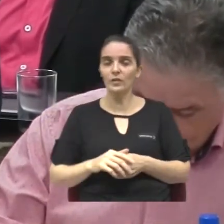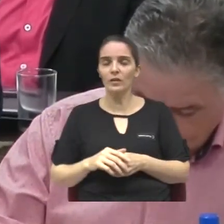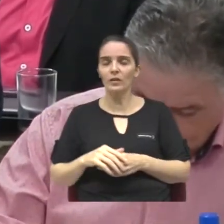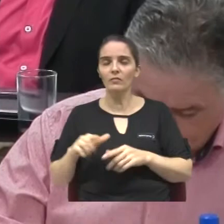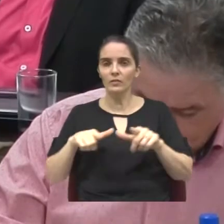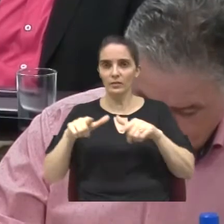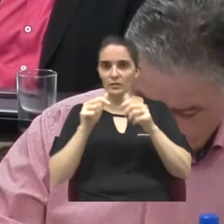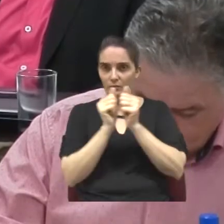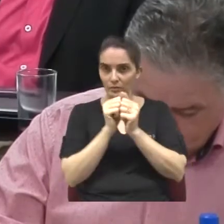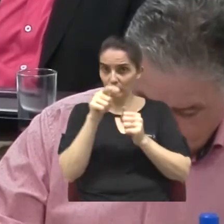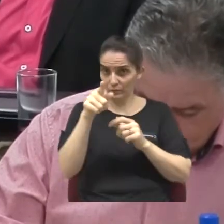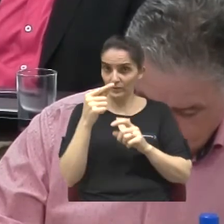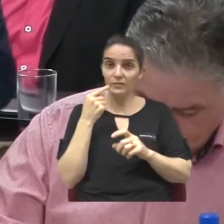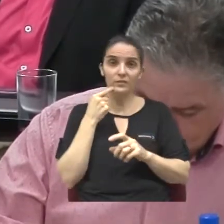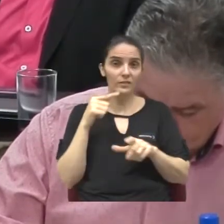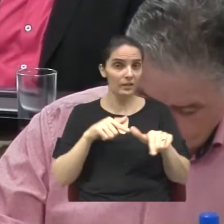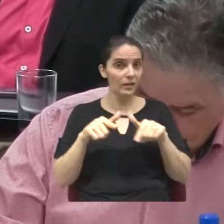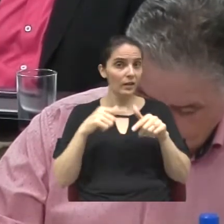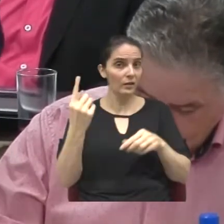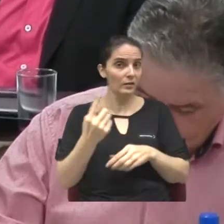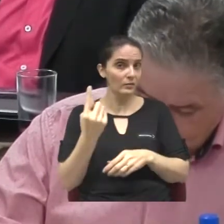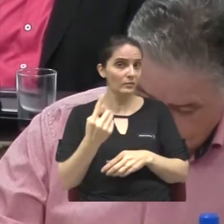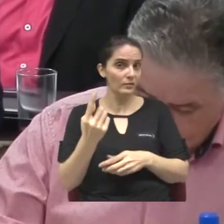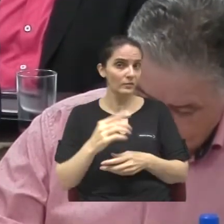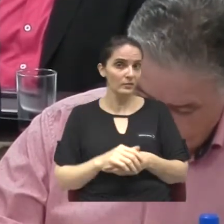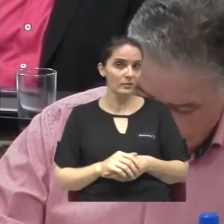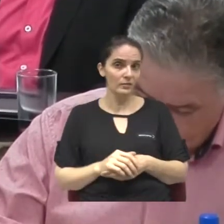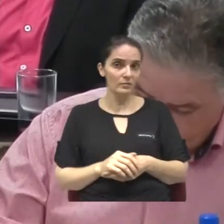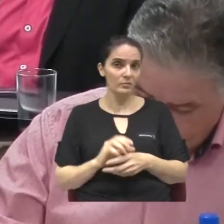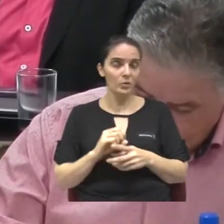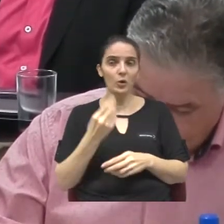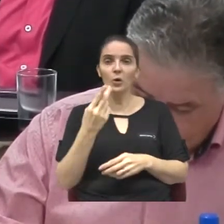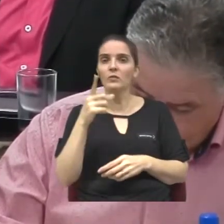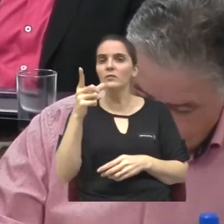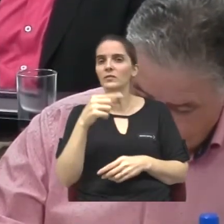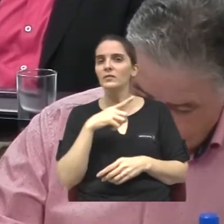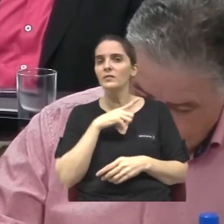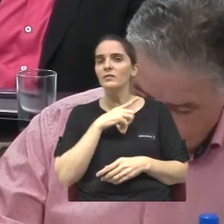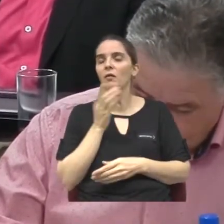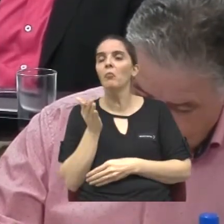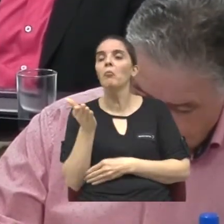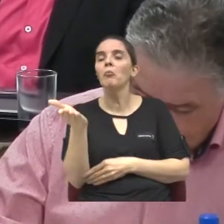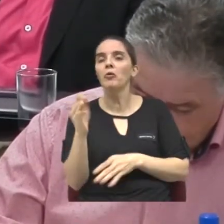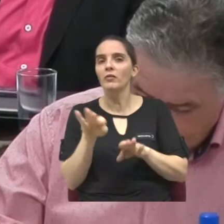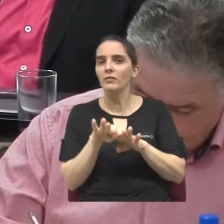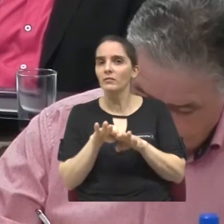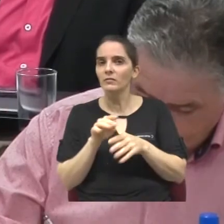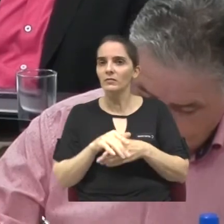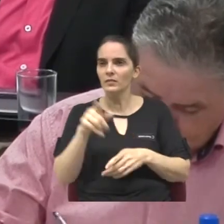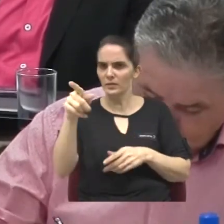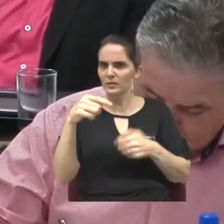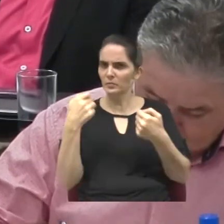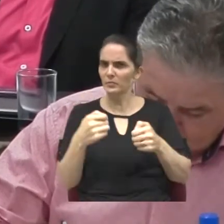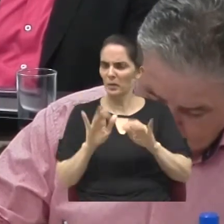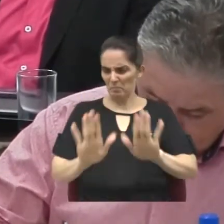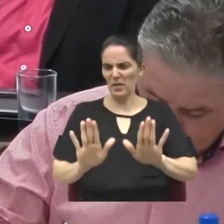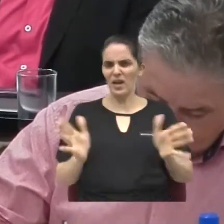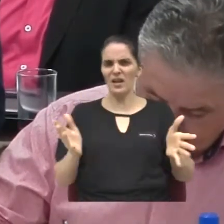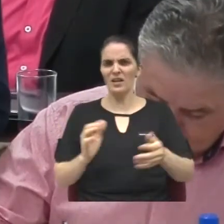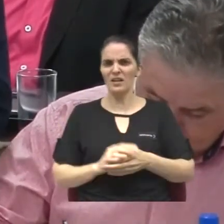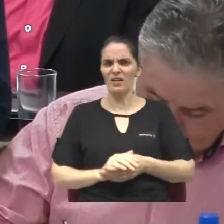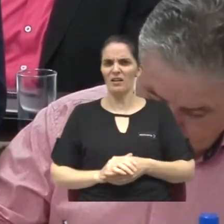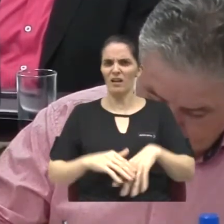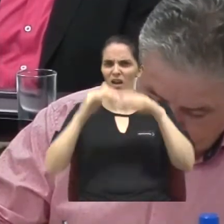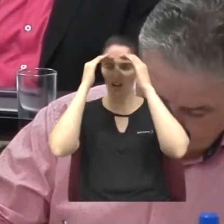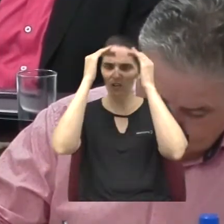assessores e trabalha sozinho. Ou Vossa Excelência tem mordomo também? O senhor precisa parar com isso, o senhor precisa